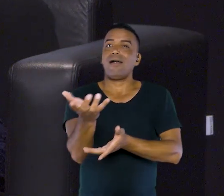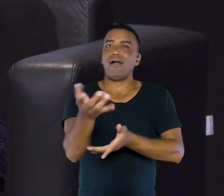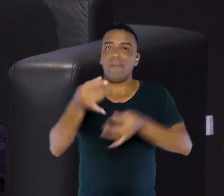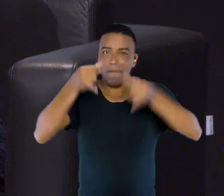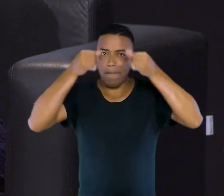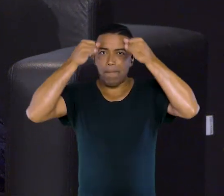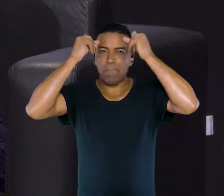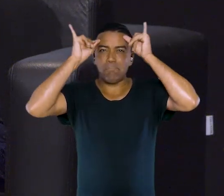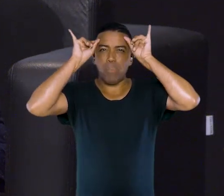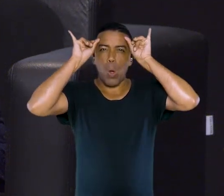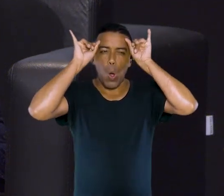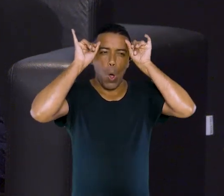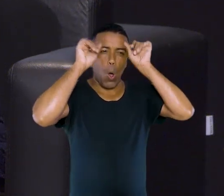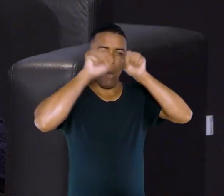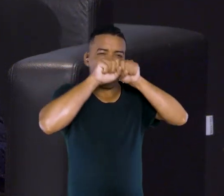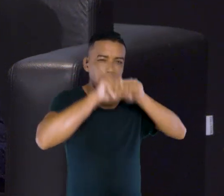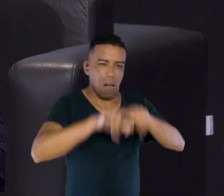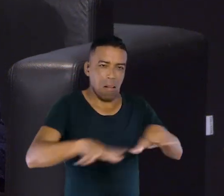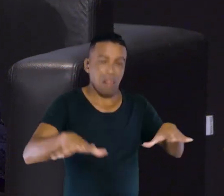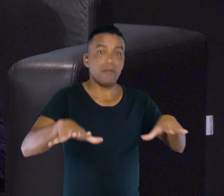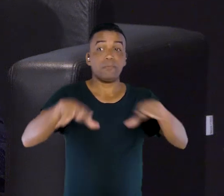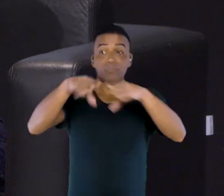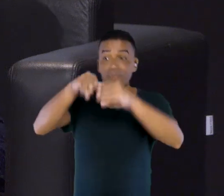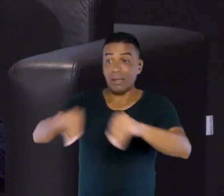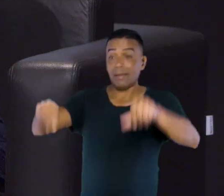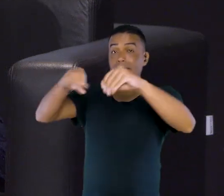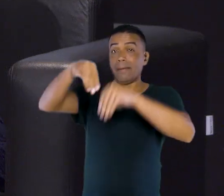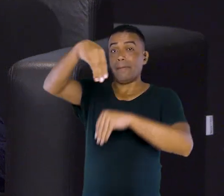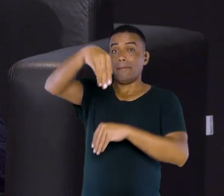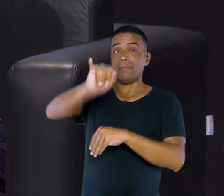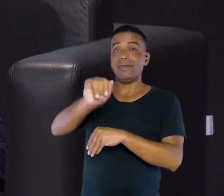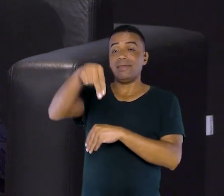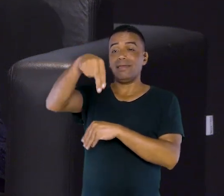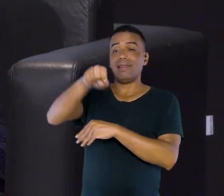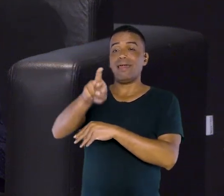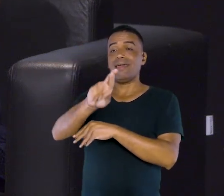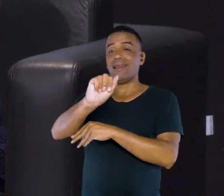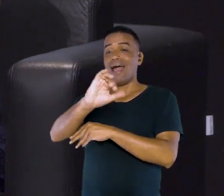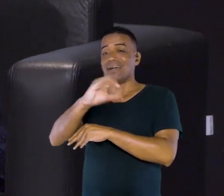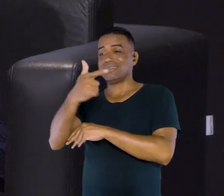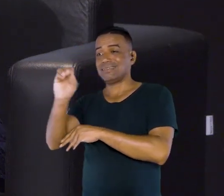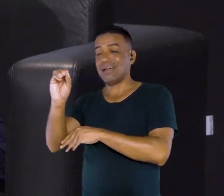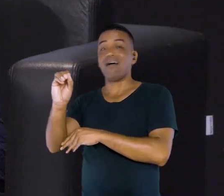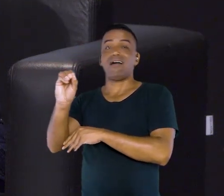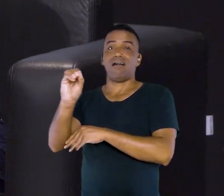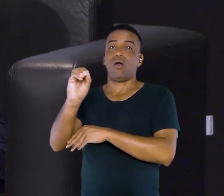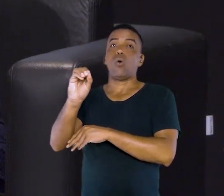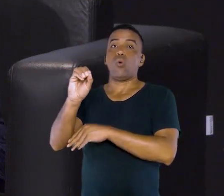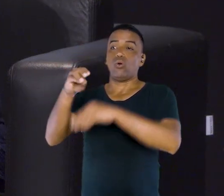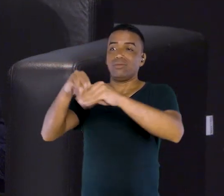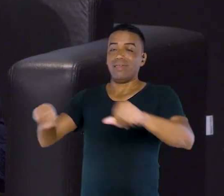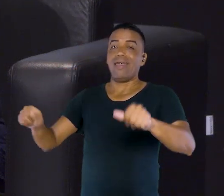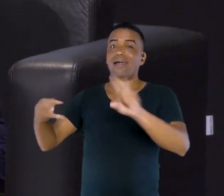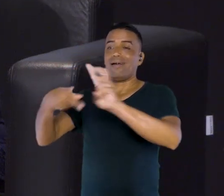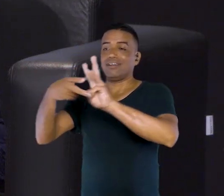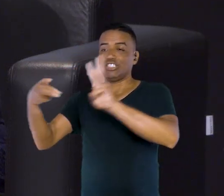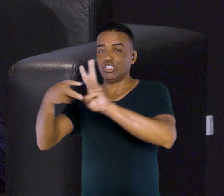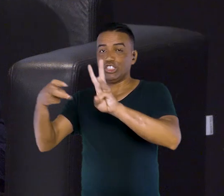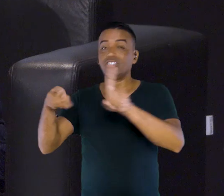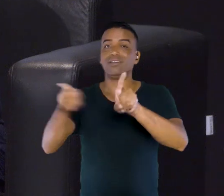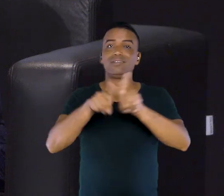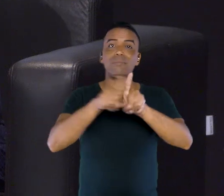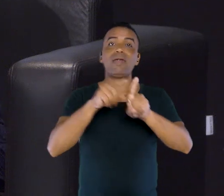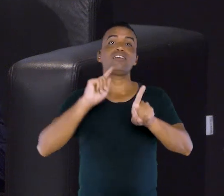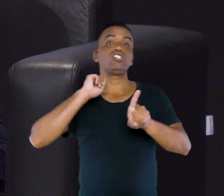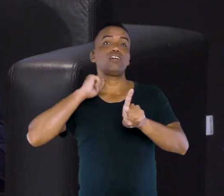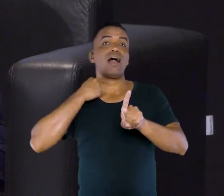pastos, nessa questão de mineração nas terras indígenas, poluindo os nossos rios, ela mexe